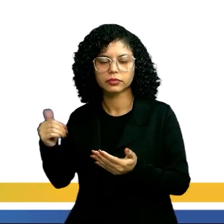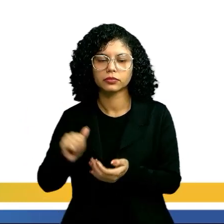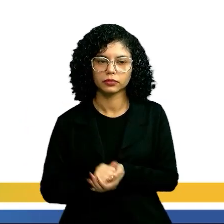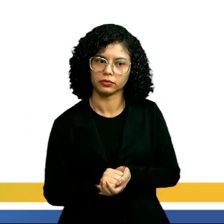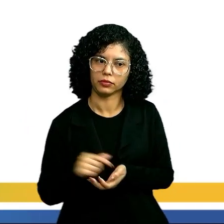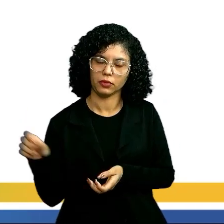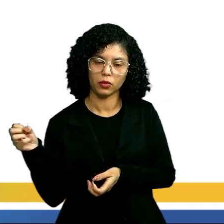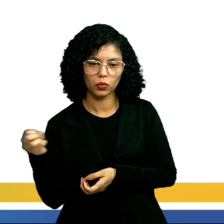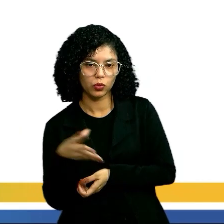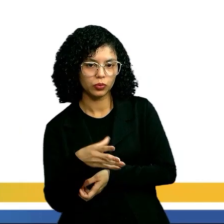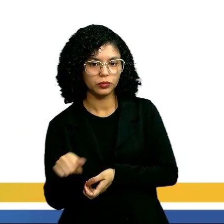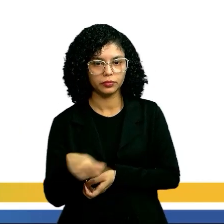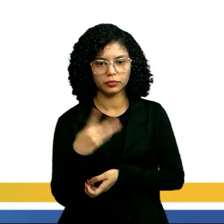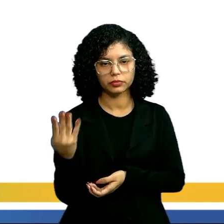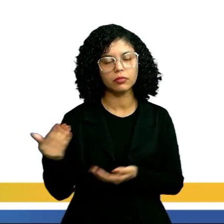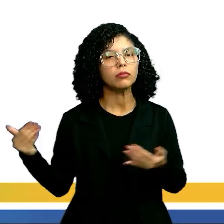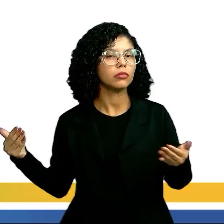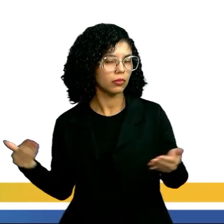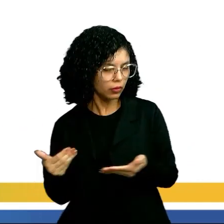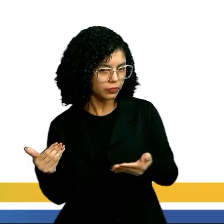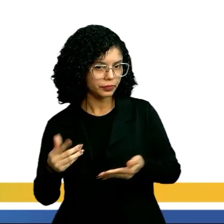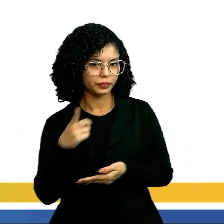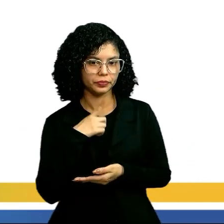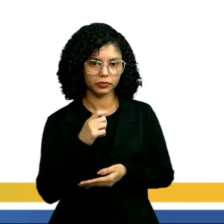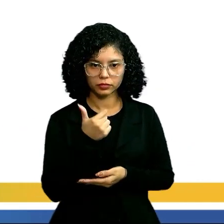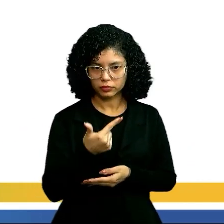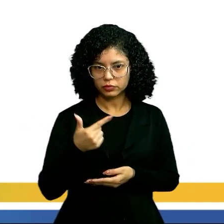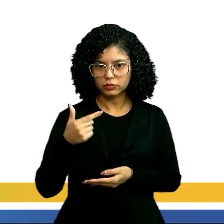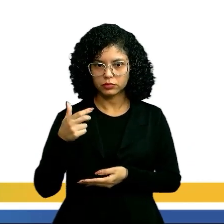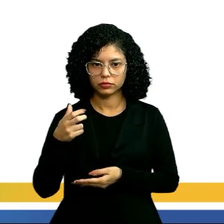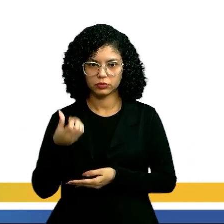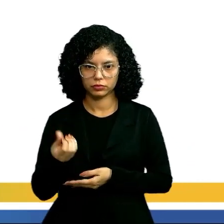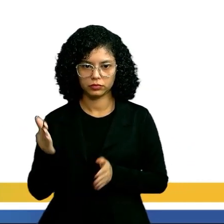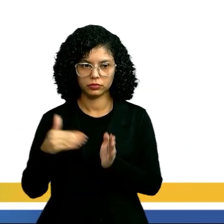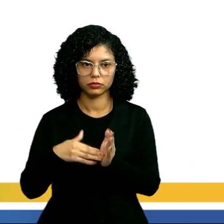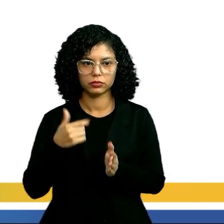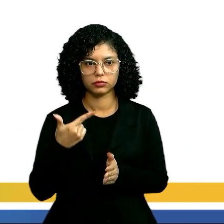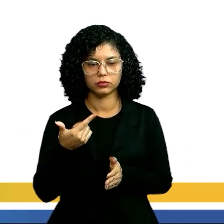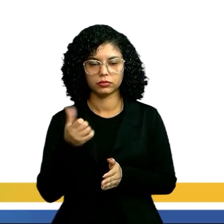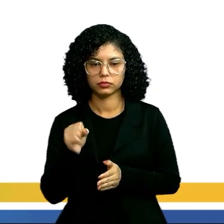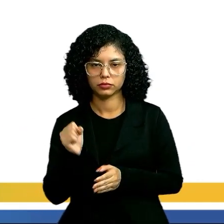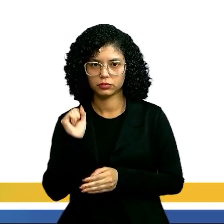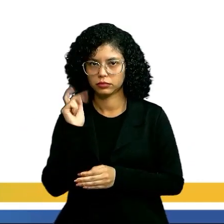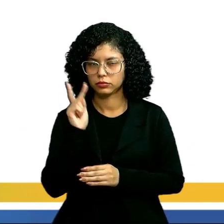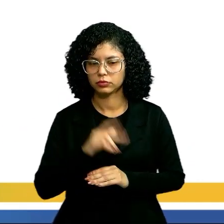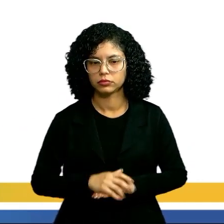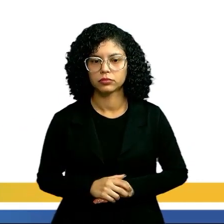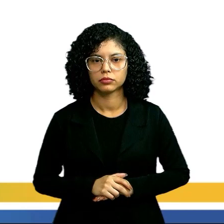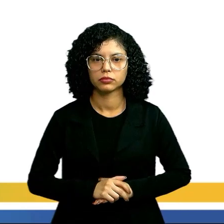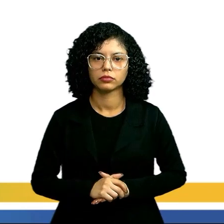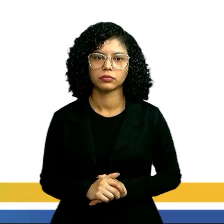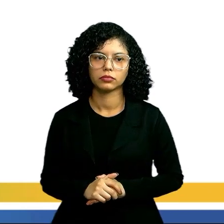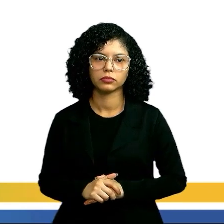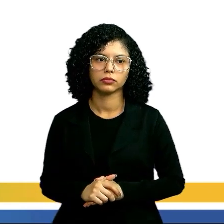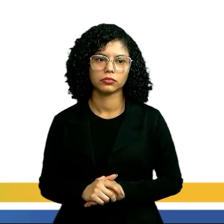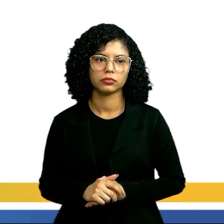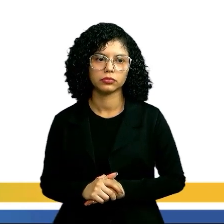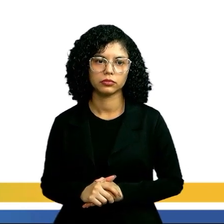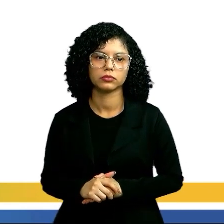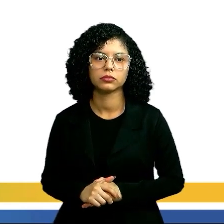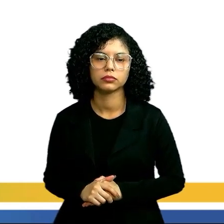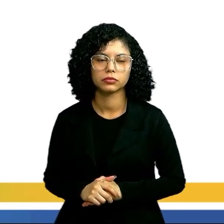Então, numa nova contagem, nós temos de 26 a 28 ATPs produzidos, ok? Bom,